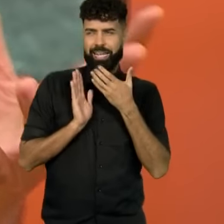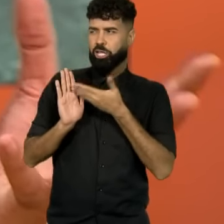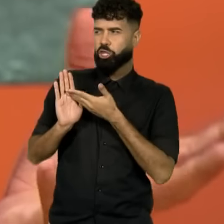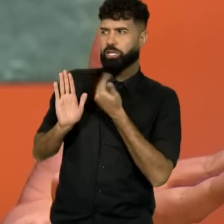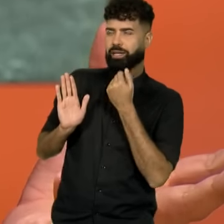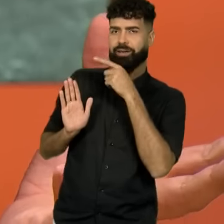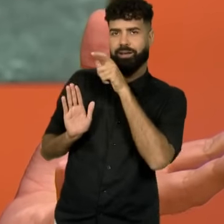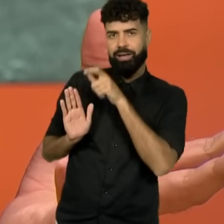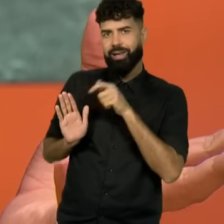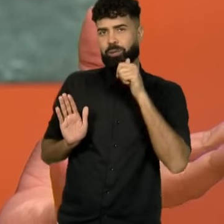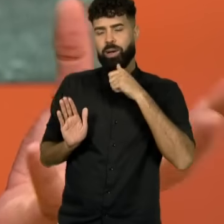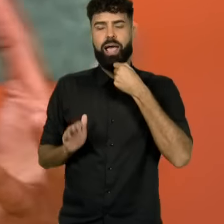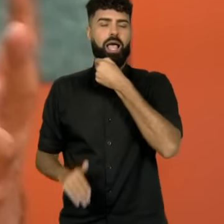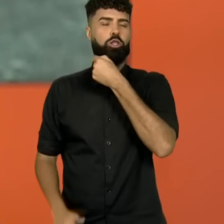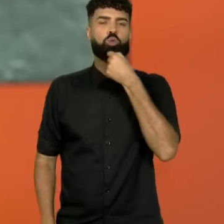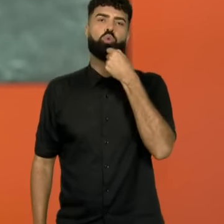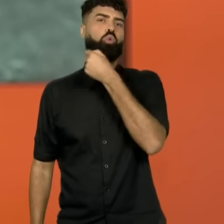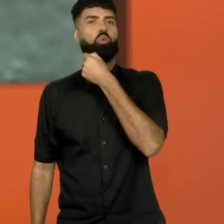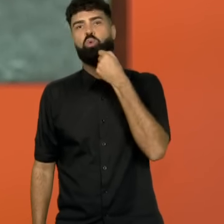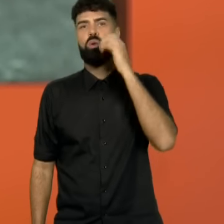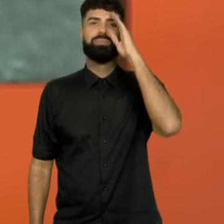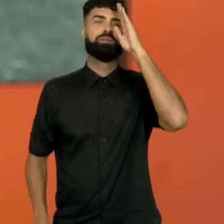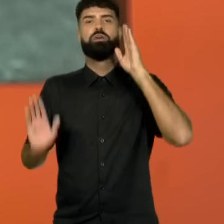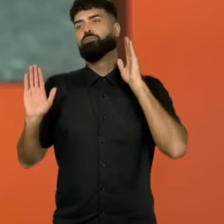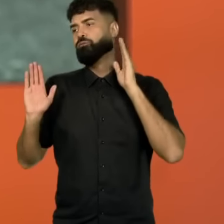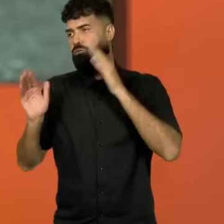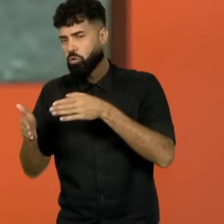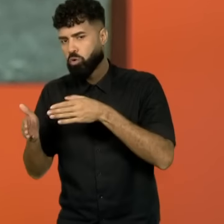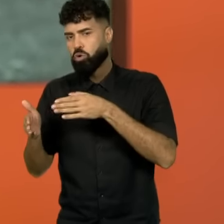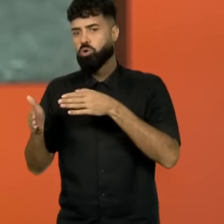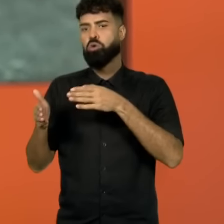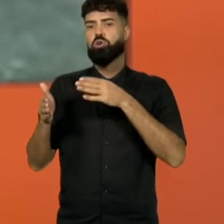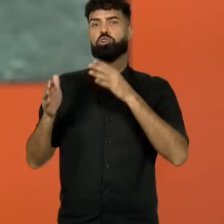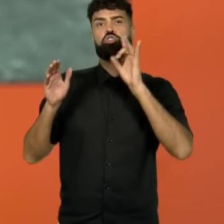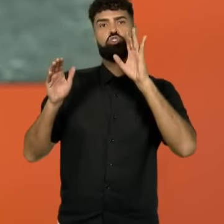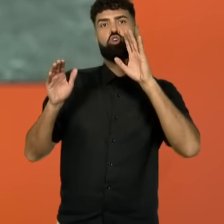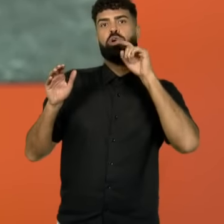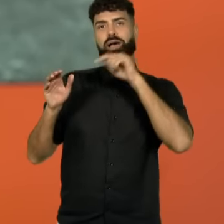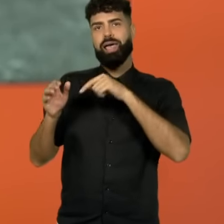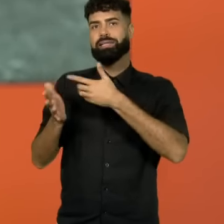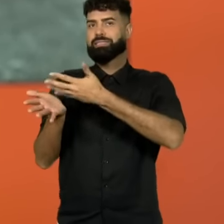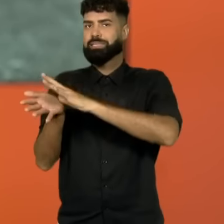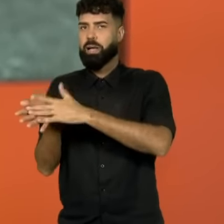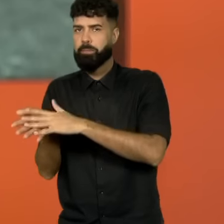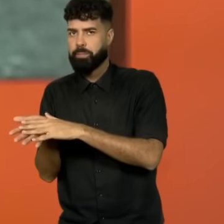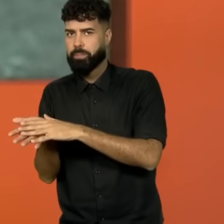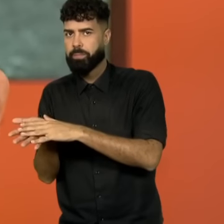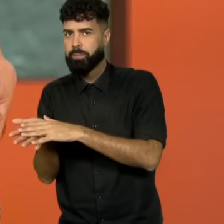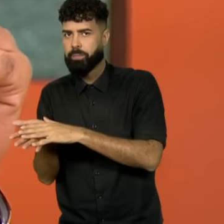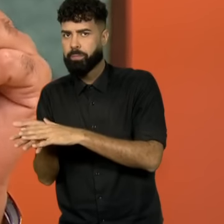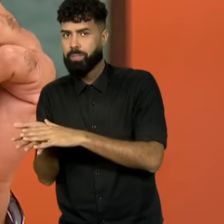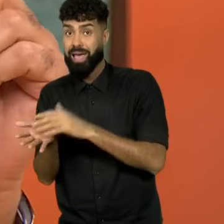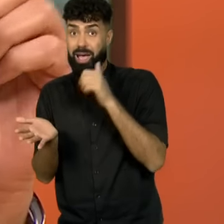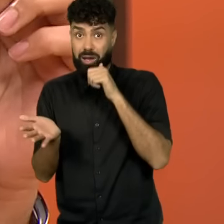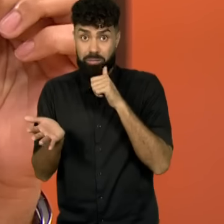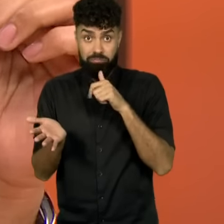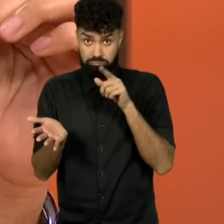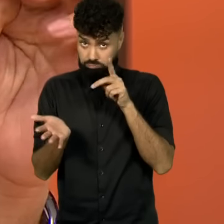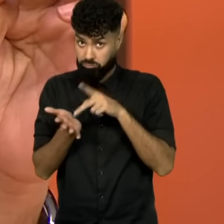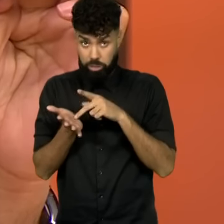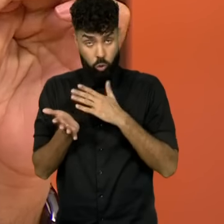de que ela era uma cantora direcionada exclusivamente para o samba. Inclusive, ela não gostava